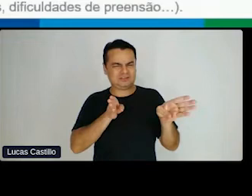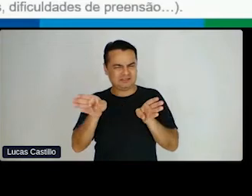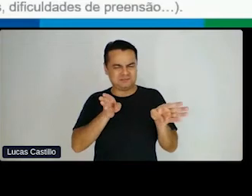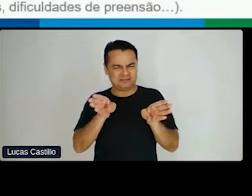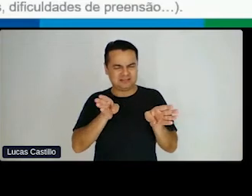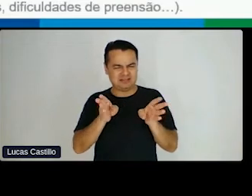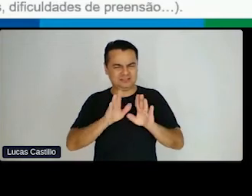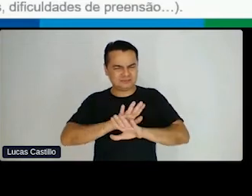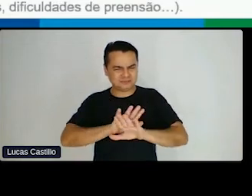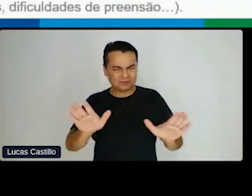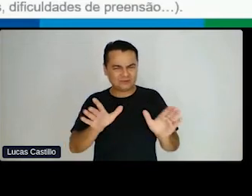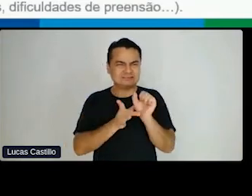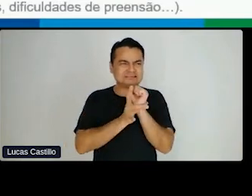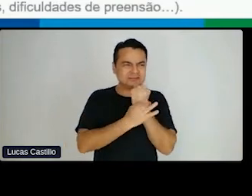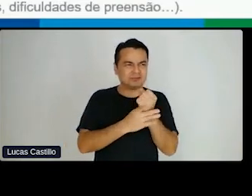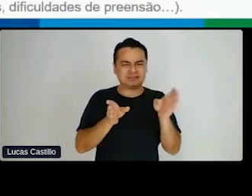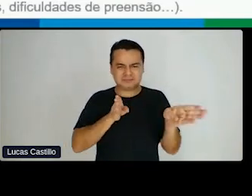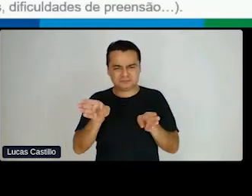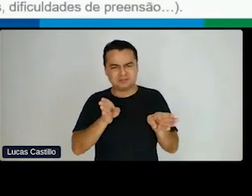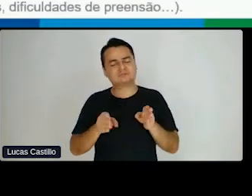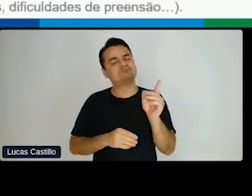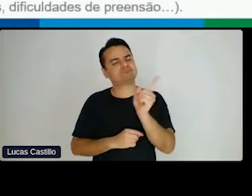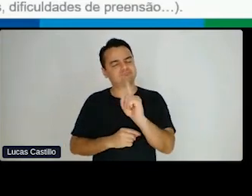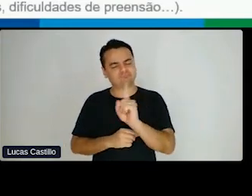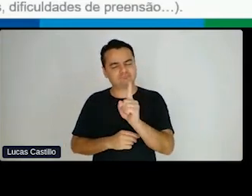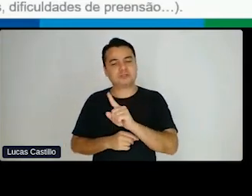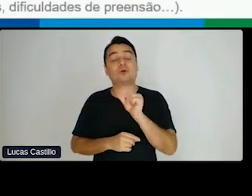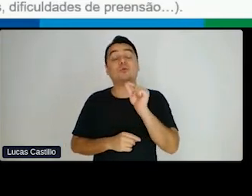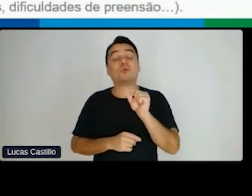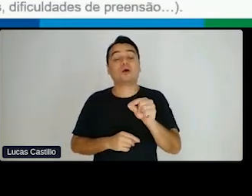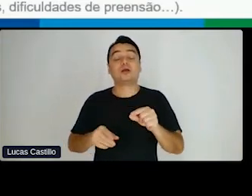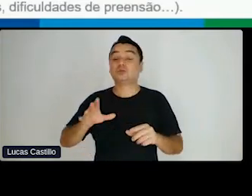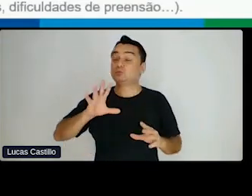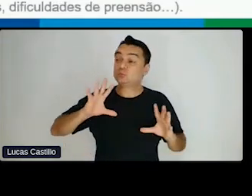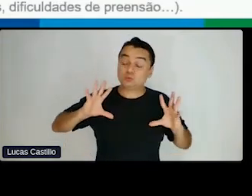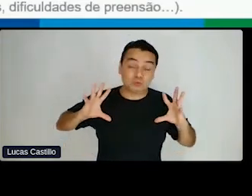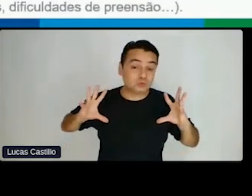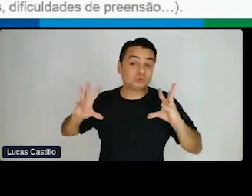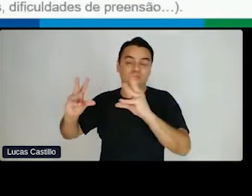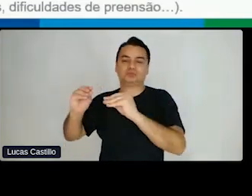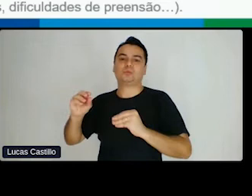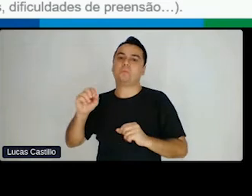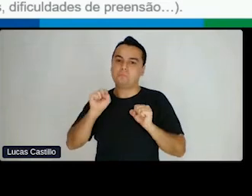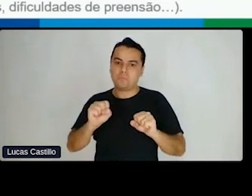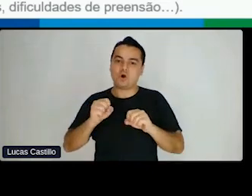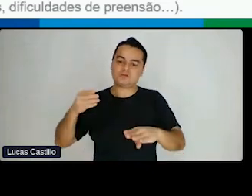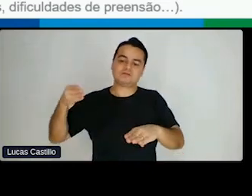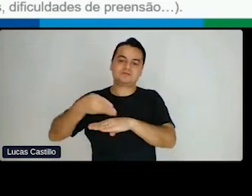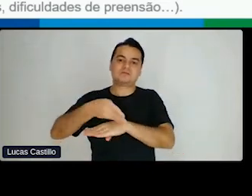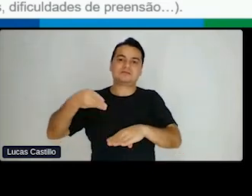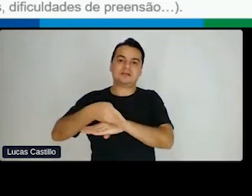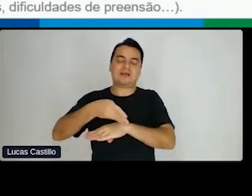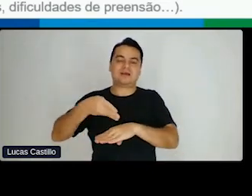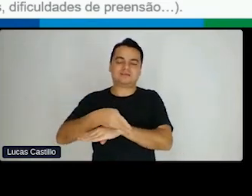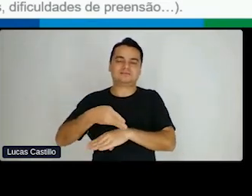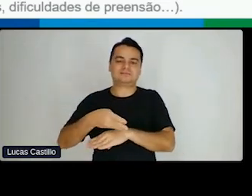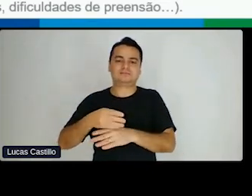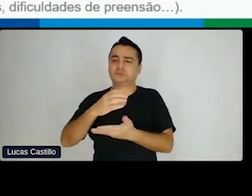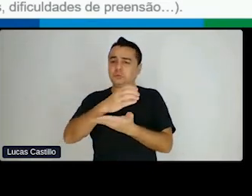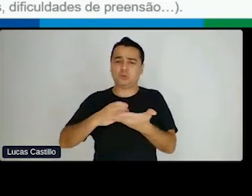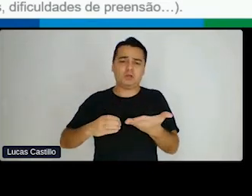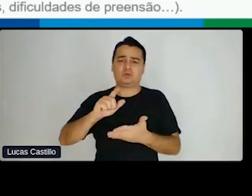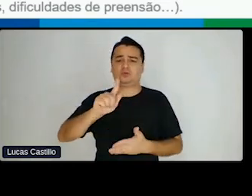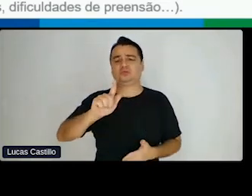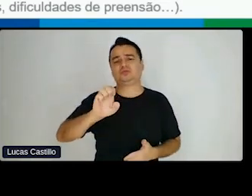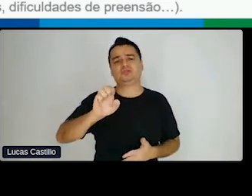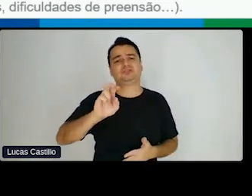para garantir a acessibilidade, mas para garantir que todo público use, né, o público no geral, mesmo aquela pessoa